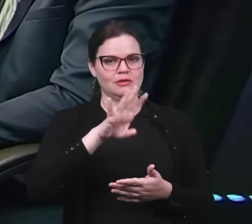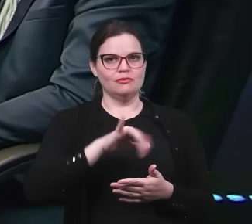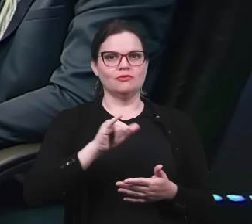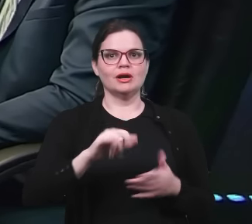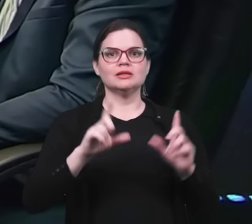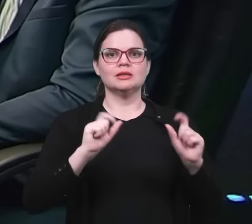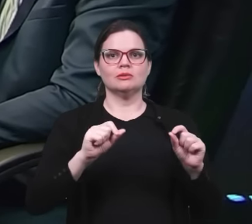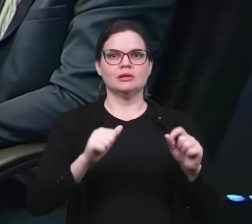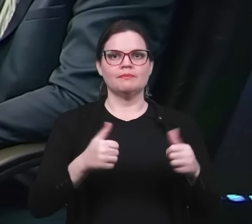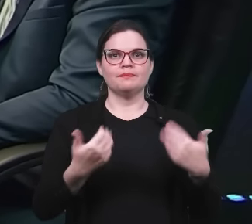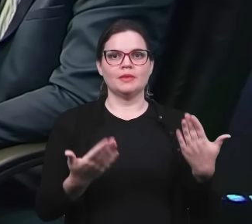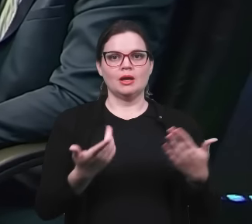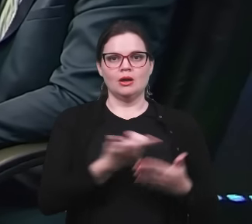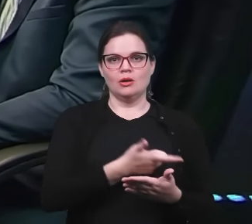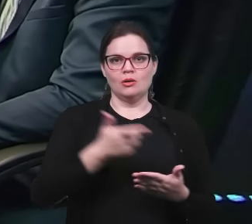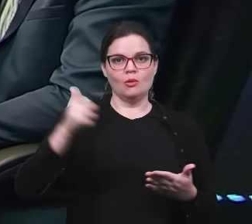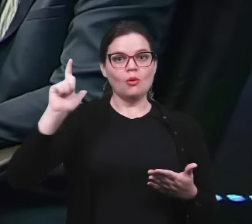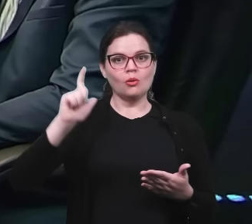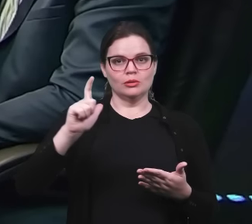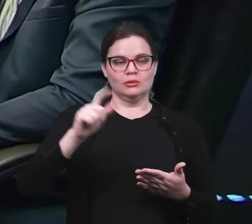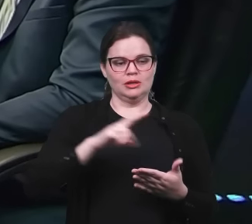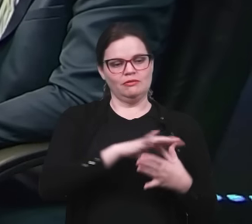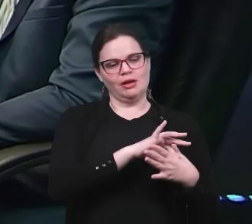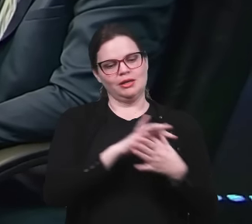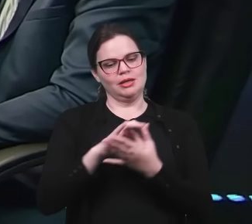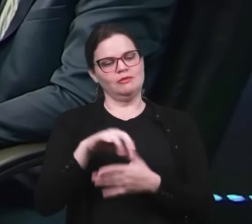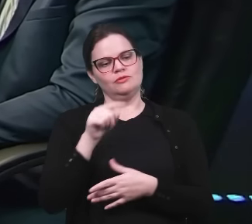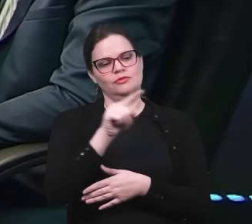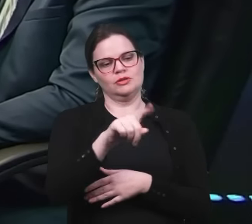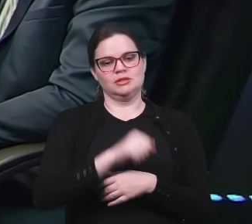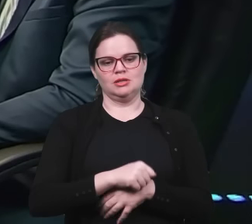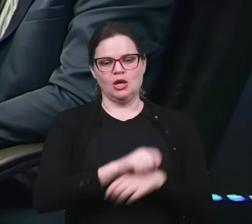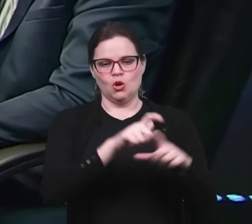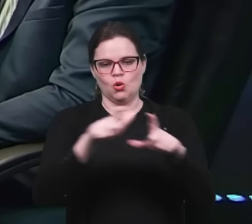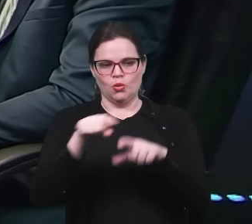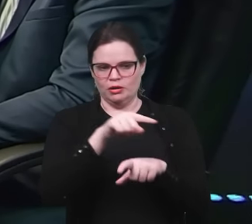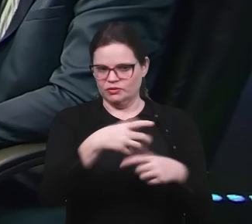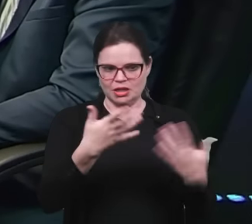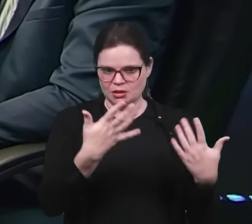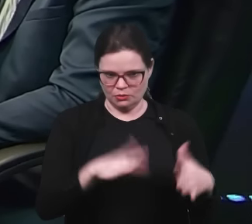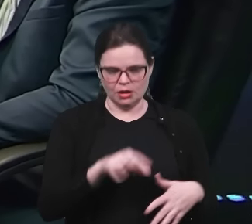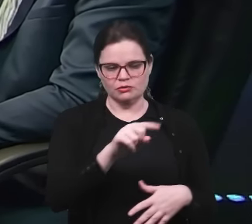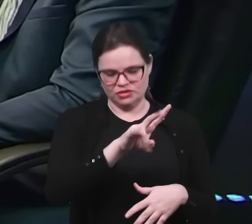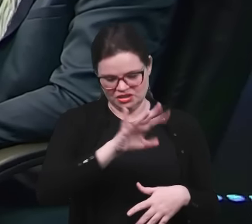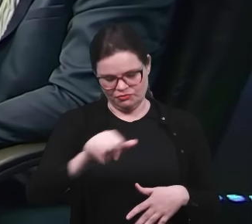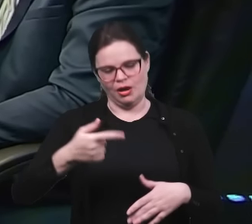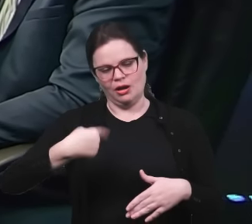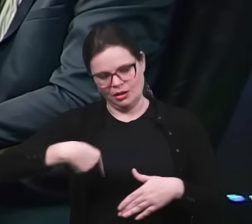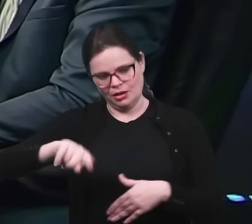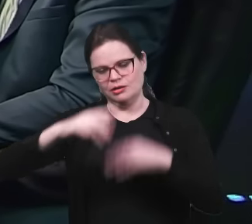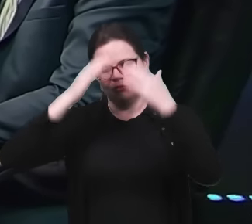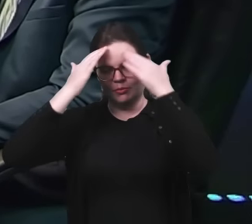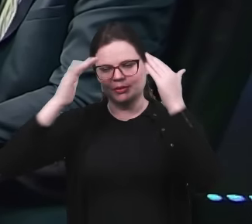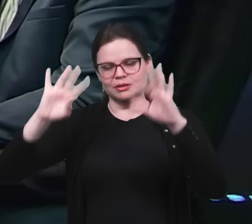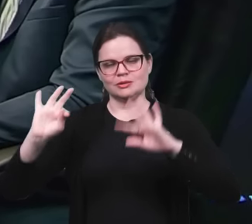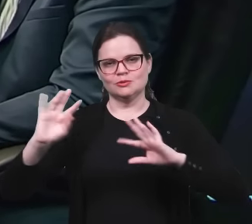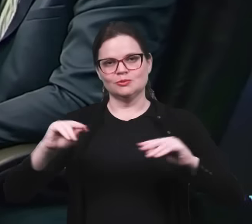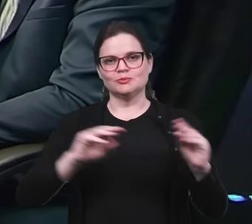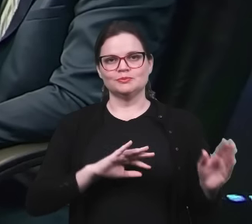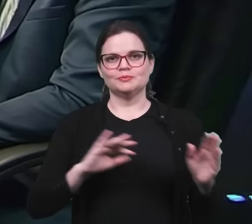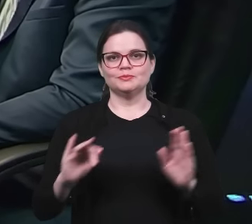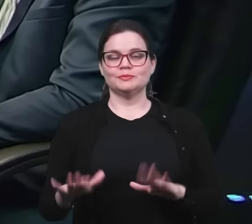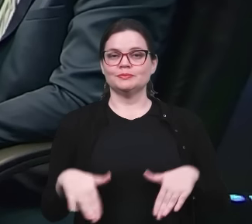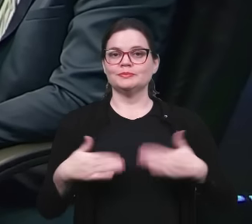as tuas mãos e outro te cingirá. Irás por lugar onde não queiras. Então, no